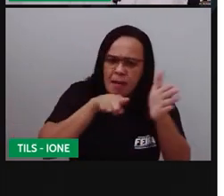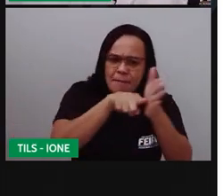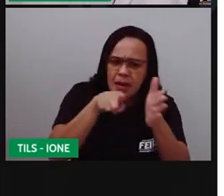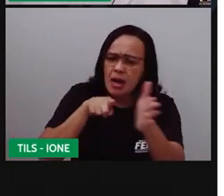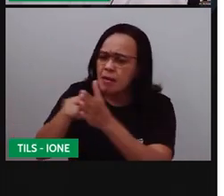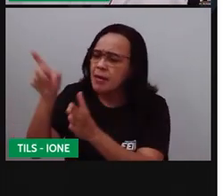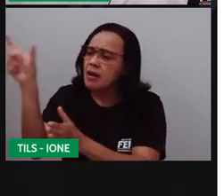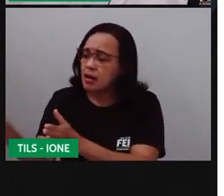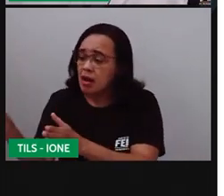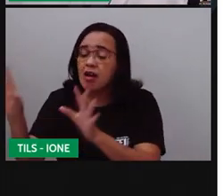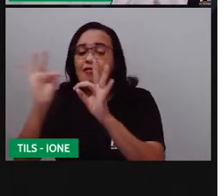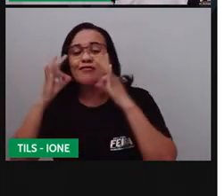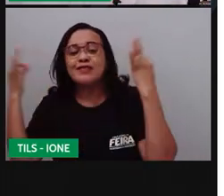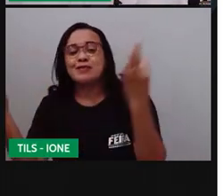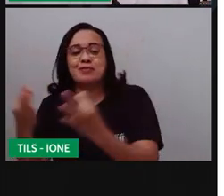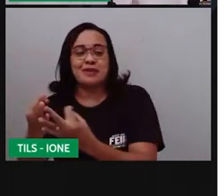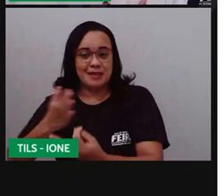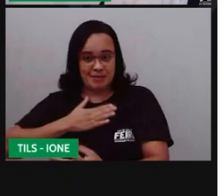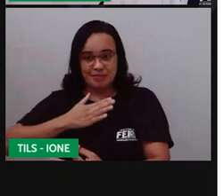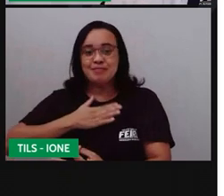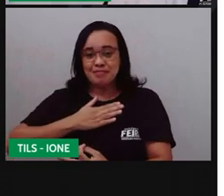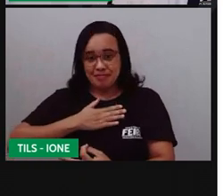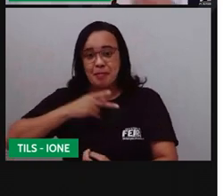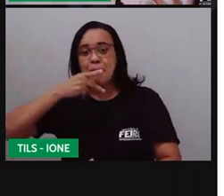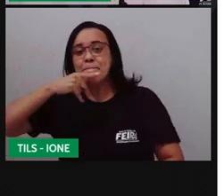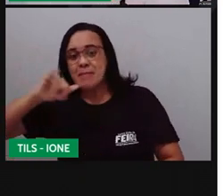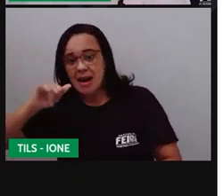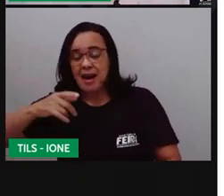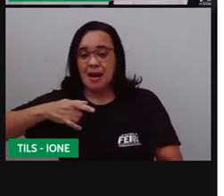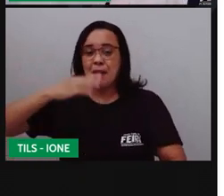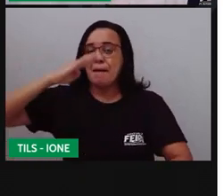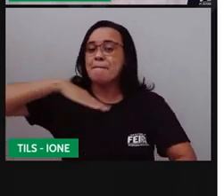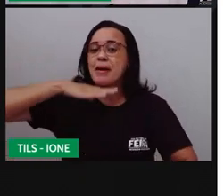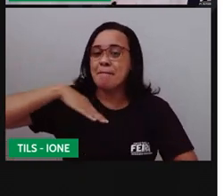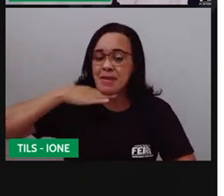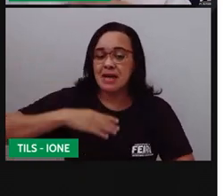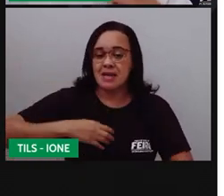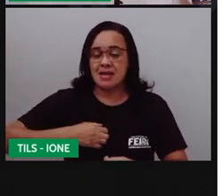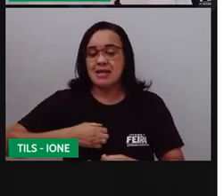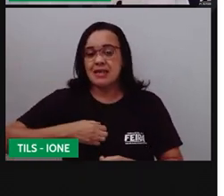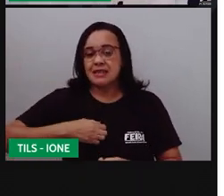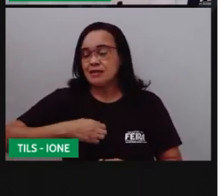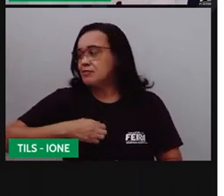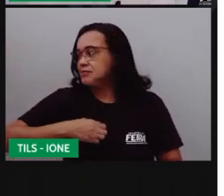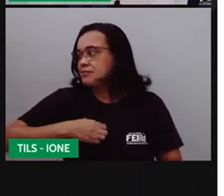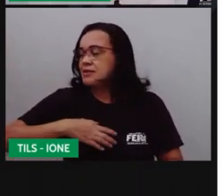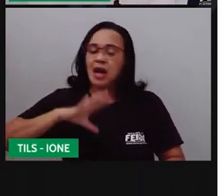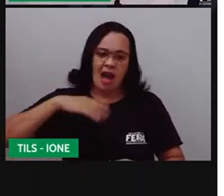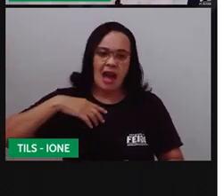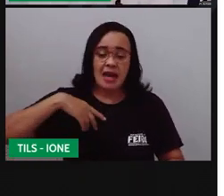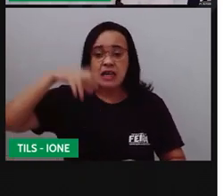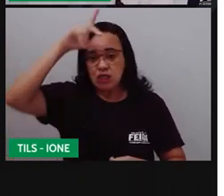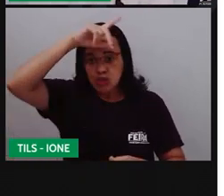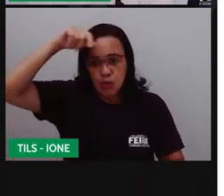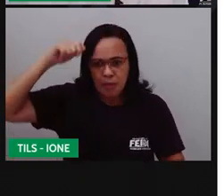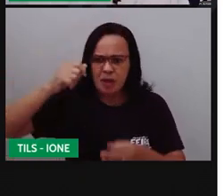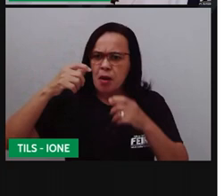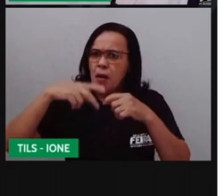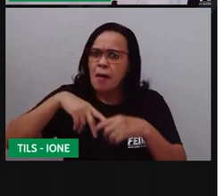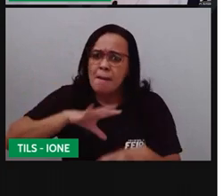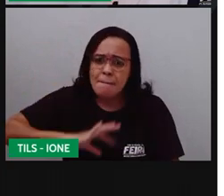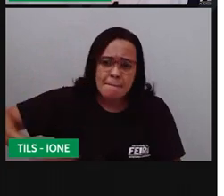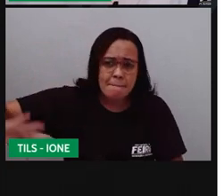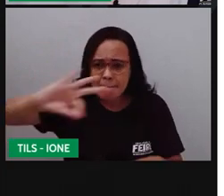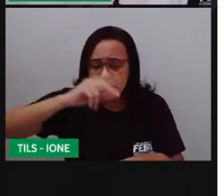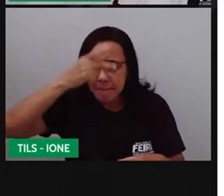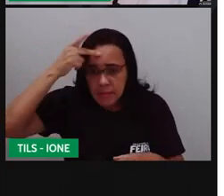de Oni, né? E aí eu vou procurar saber dos pais, dos sobrinhos, irmãos, quem convive de fato com Ione para poder